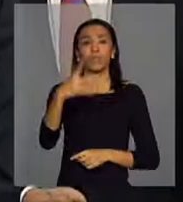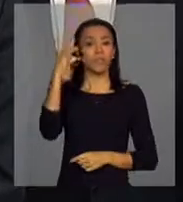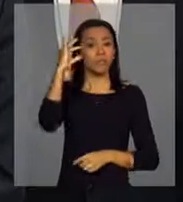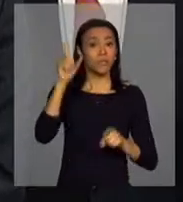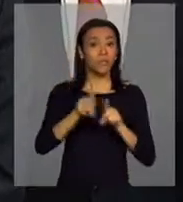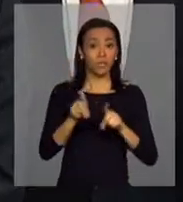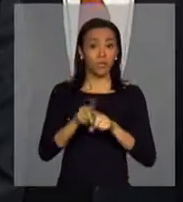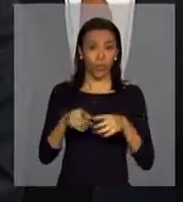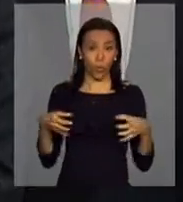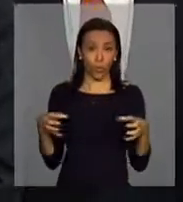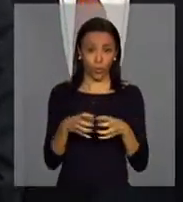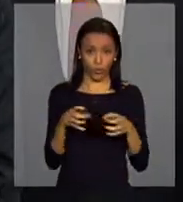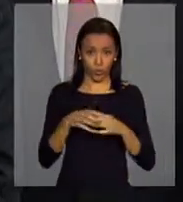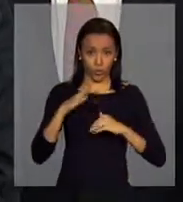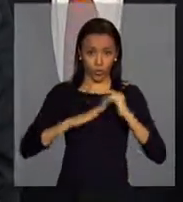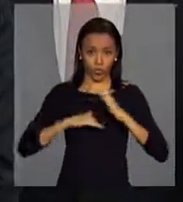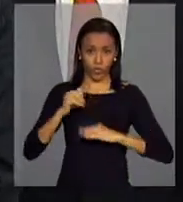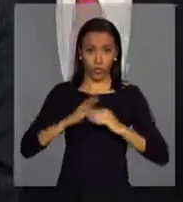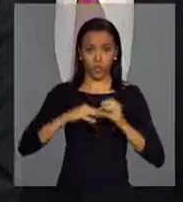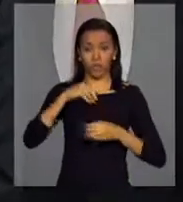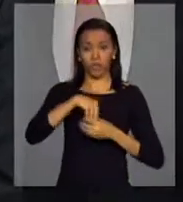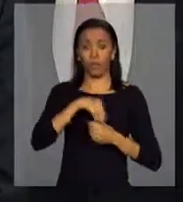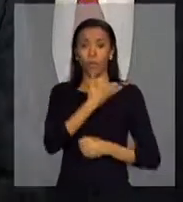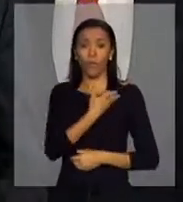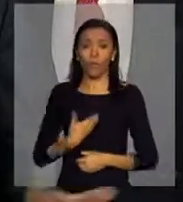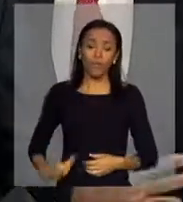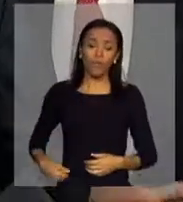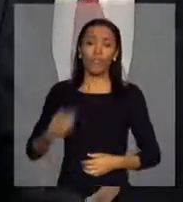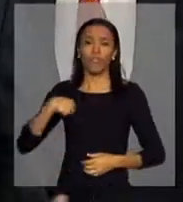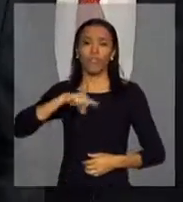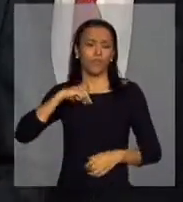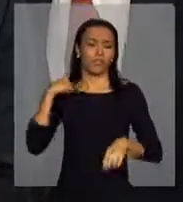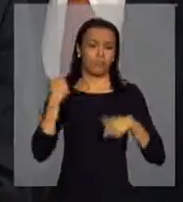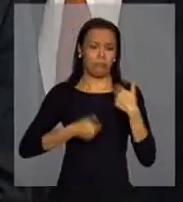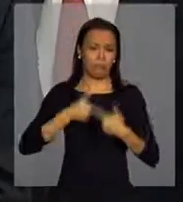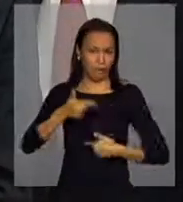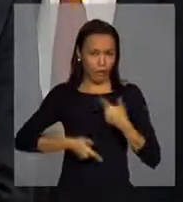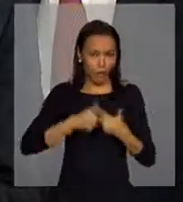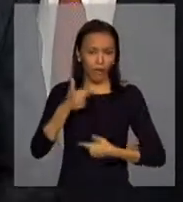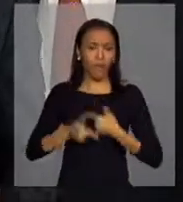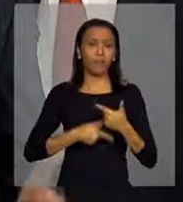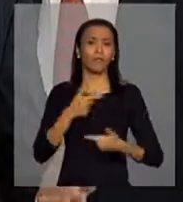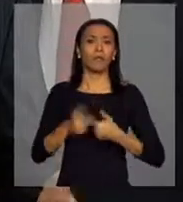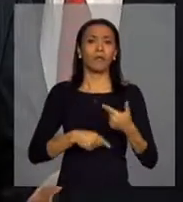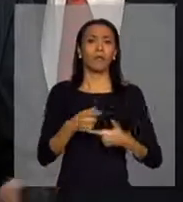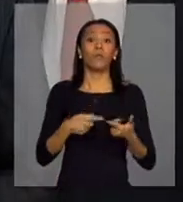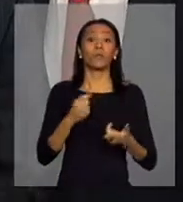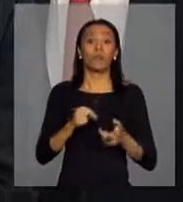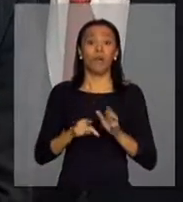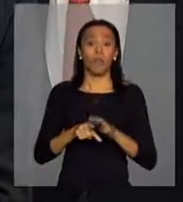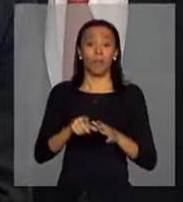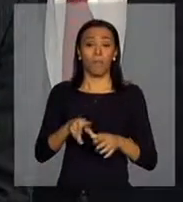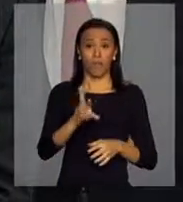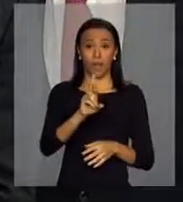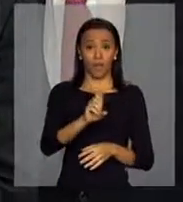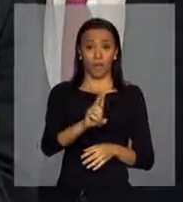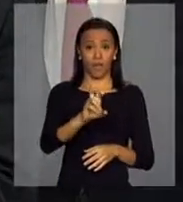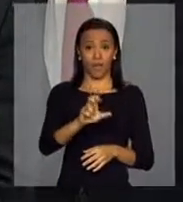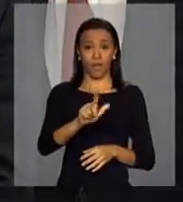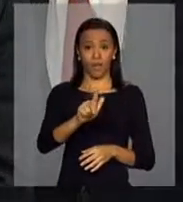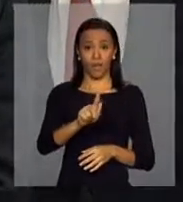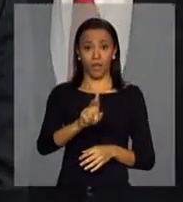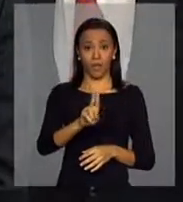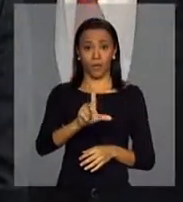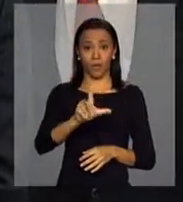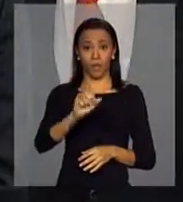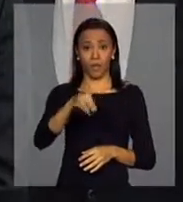governo. Nós temos trabalhado articuladamente a comissão de regulamentação das emendas constitucionais e